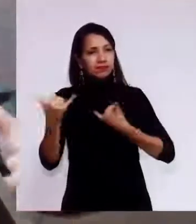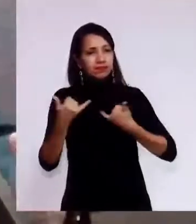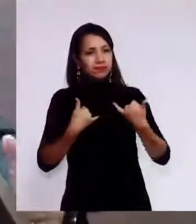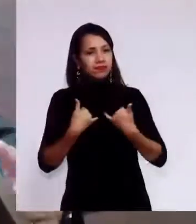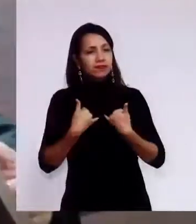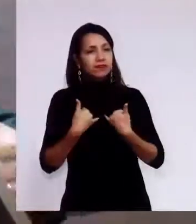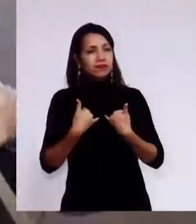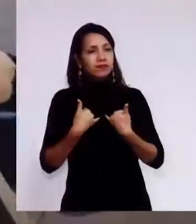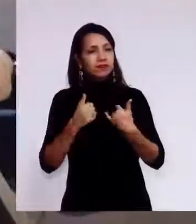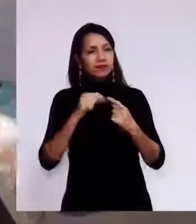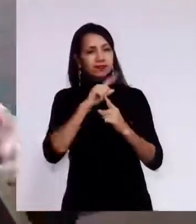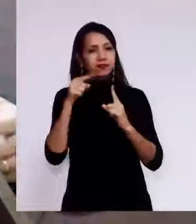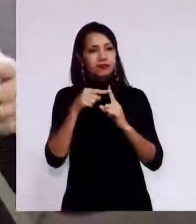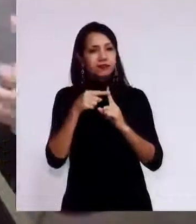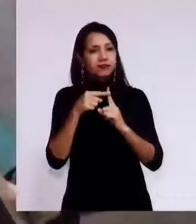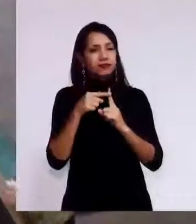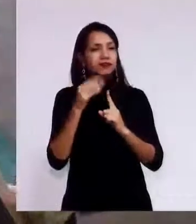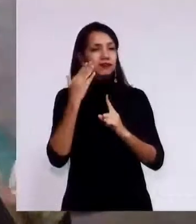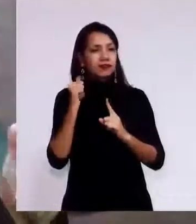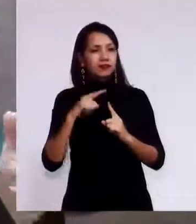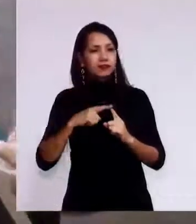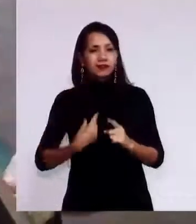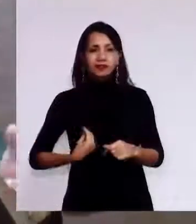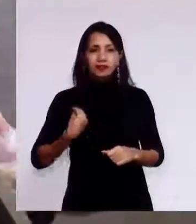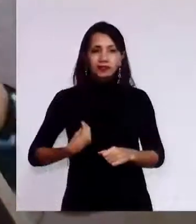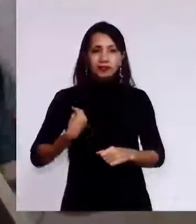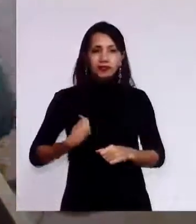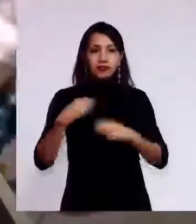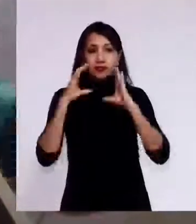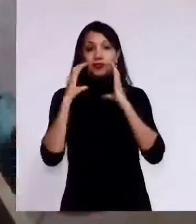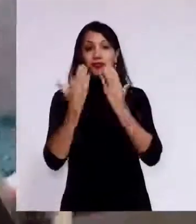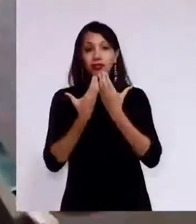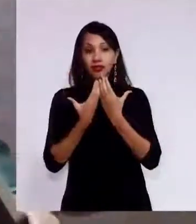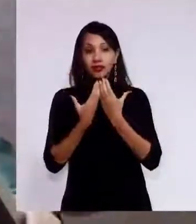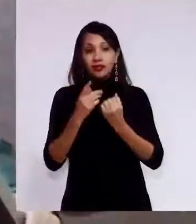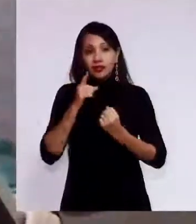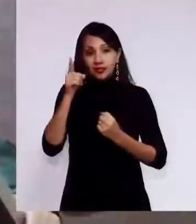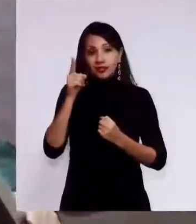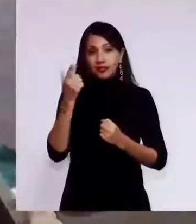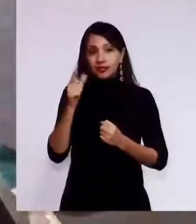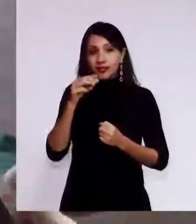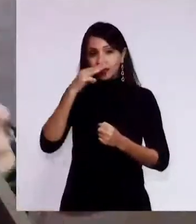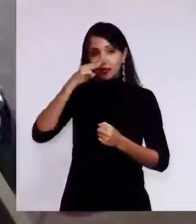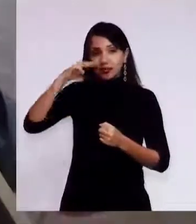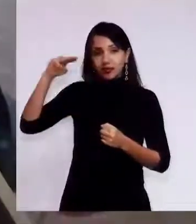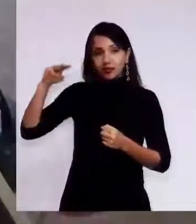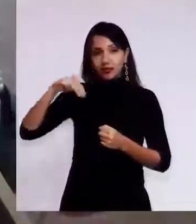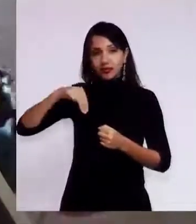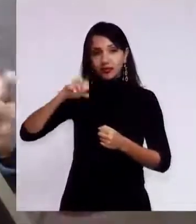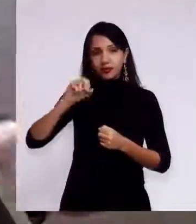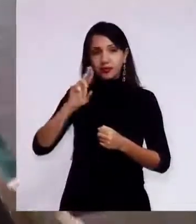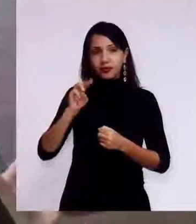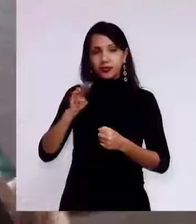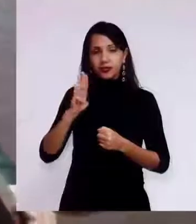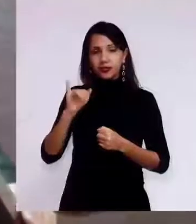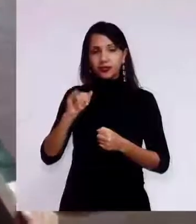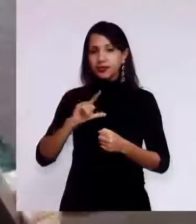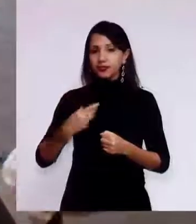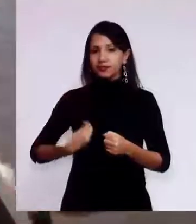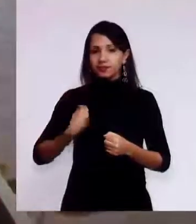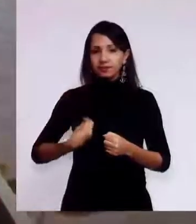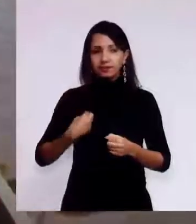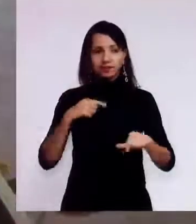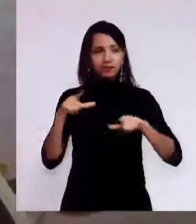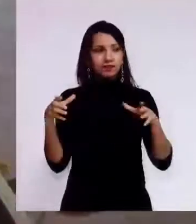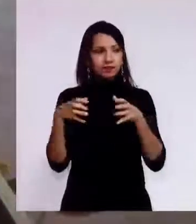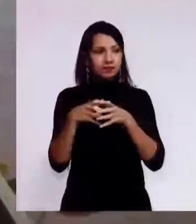aí, bem objetivamente, não adianta falar que está funcionando a Câmara se ali no Morumbi não funciona. Então a gente precisa trabalhar junto, essa é